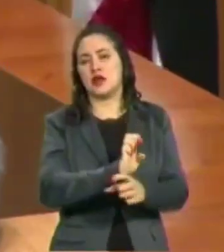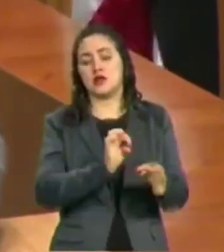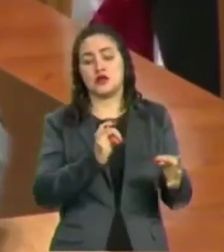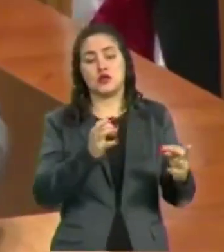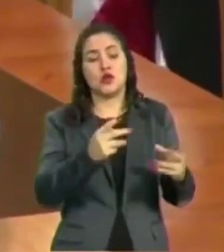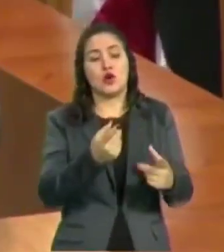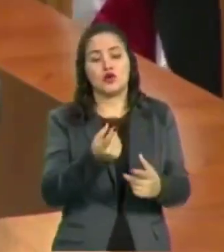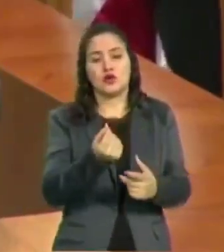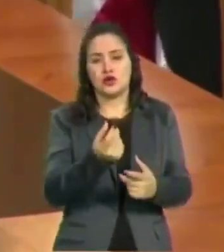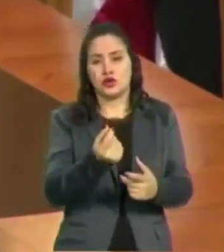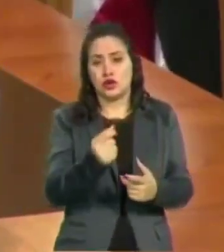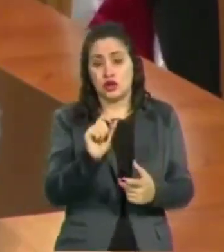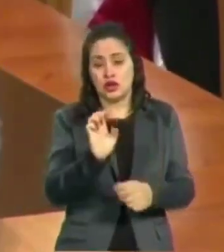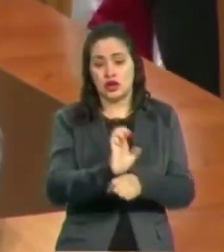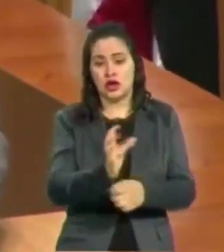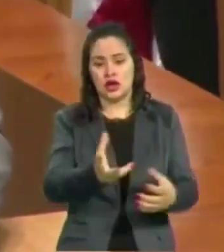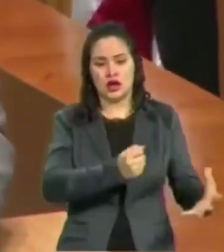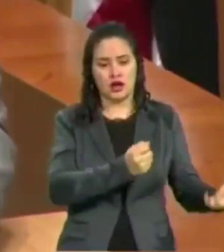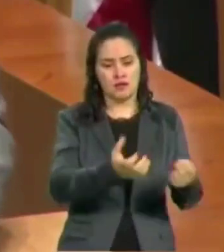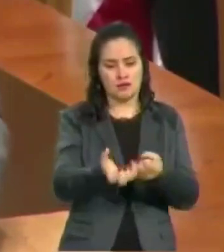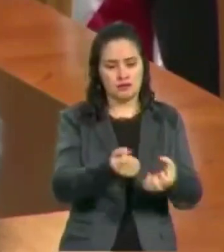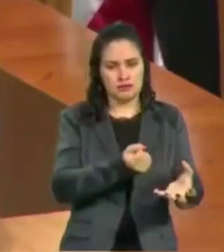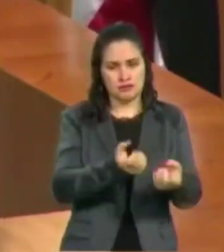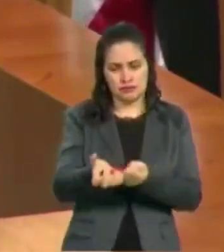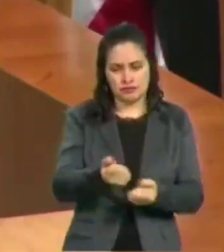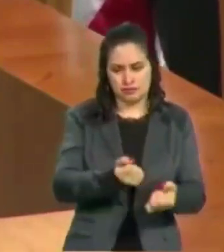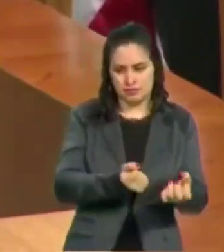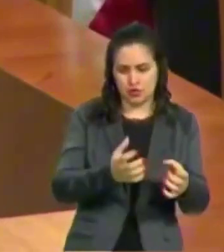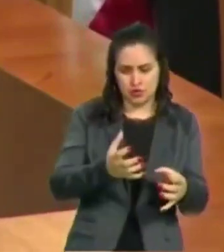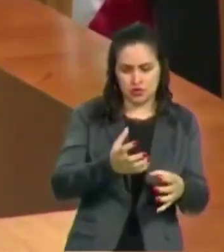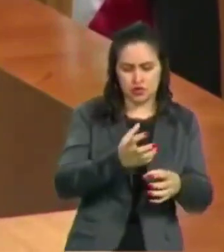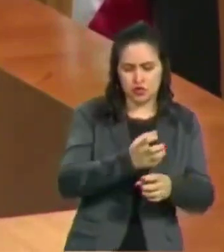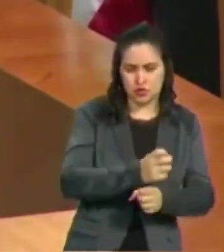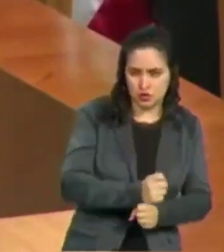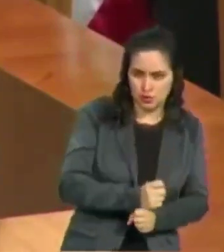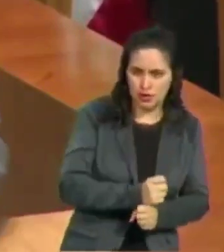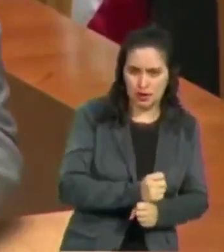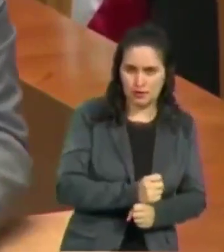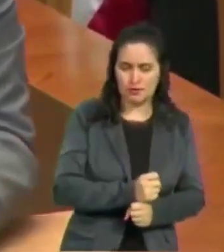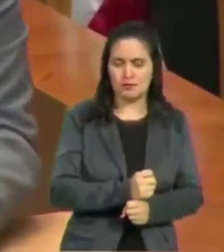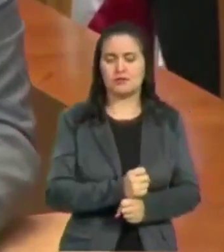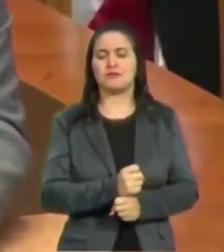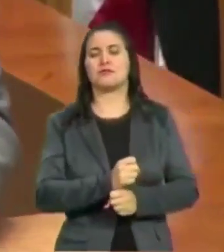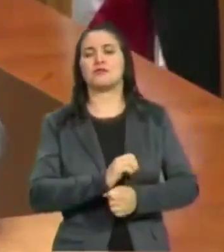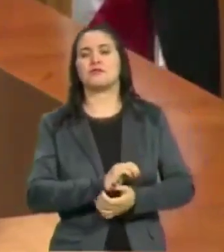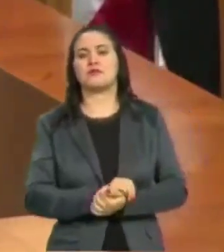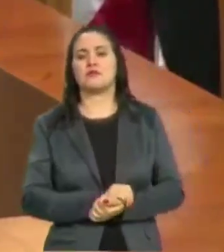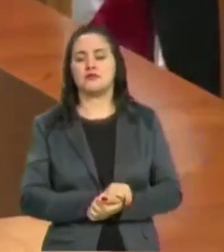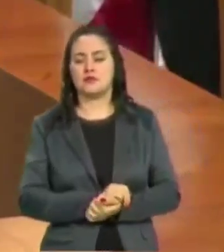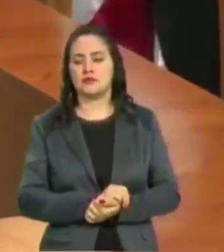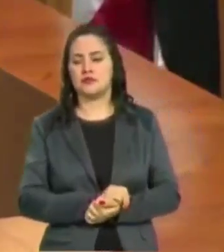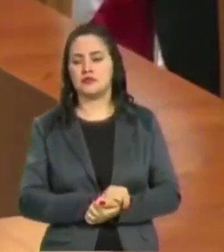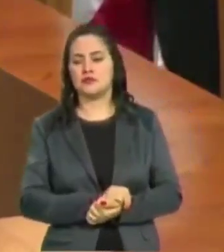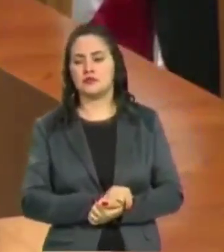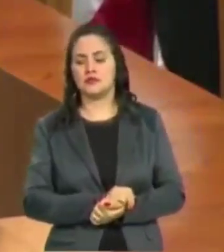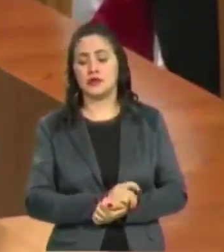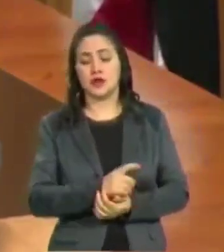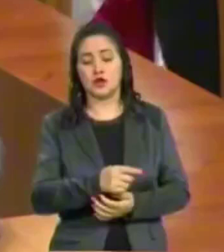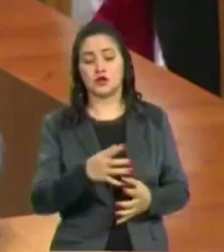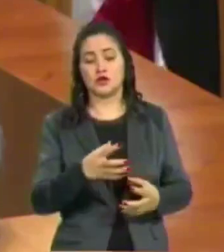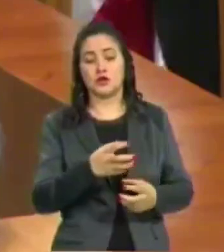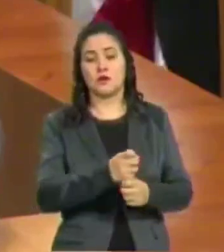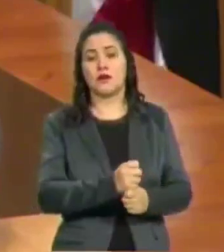Estado, através desse ressarcimento e através das multas a serem definidas, a serem aplicadas,